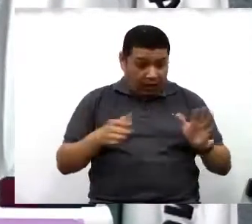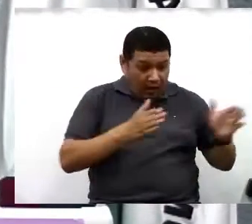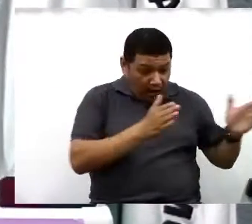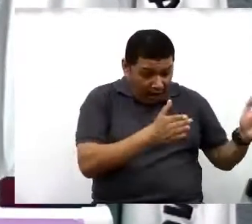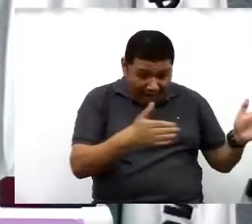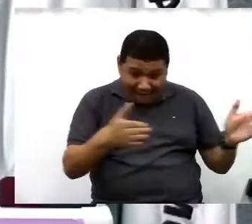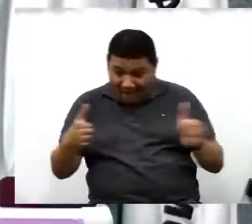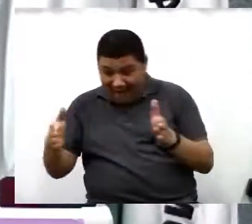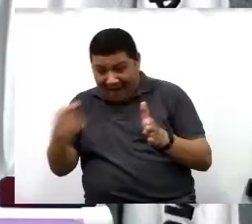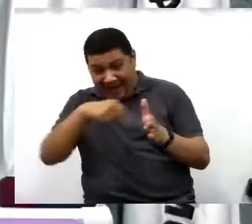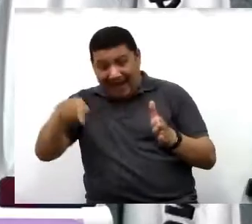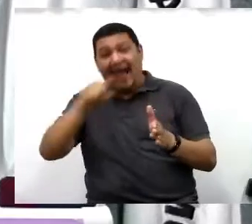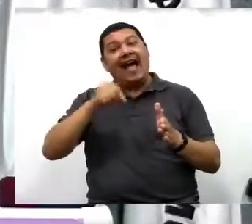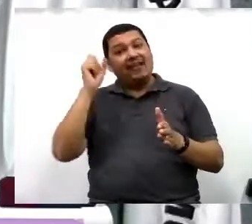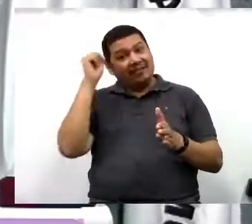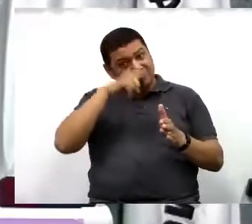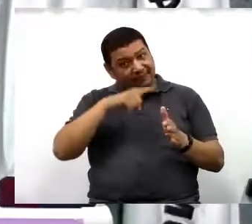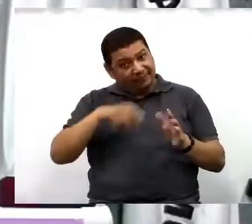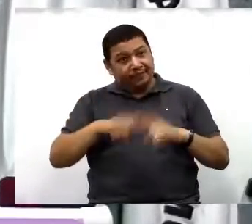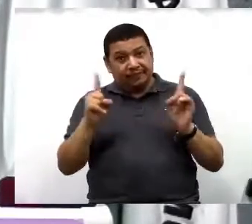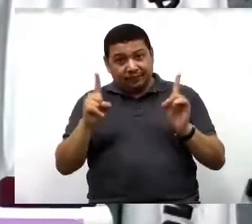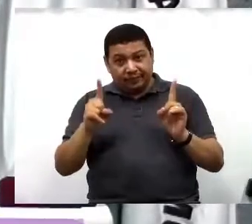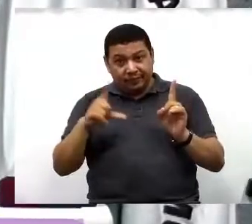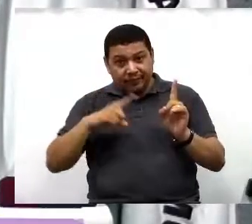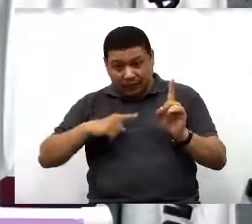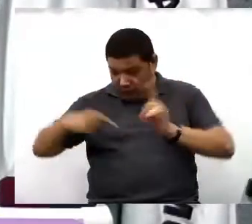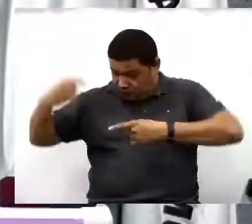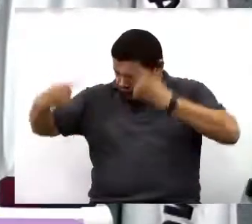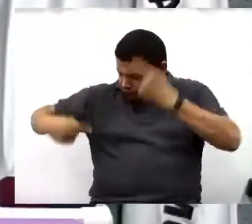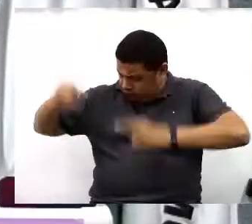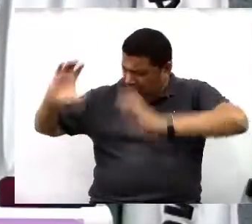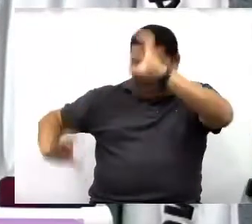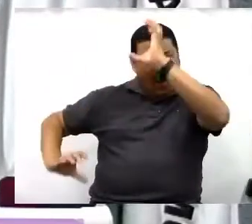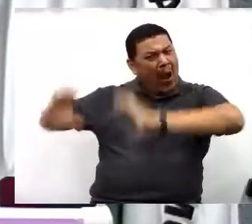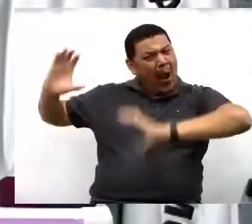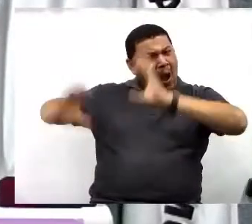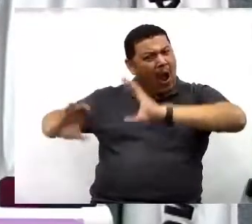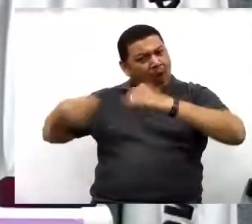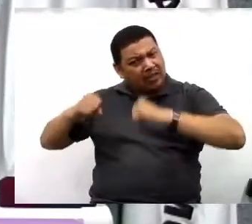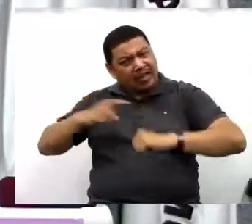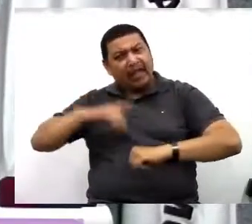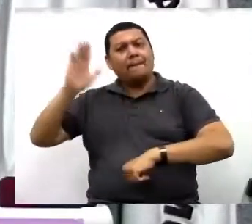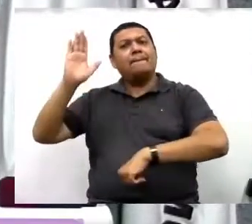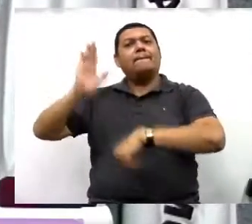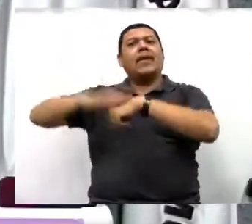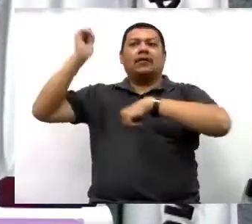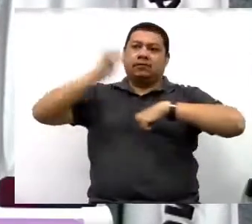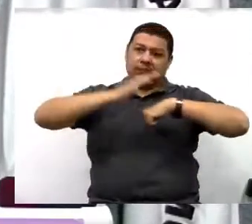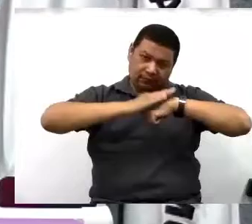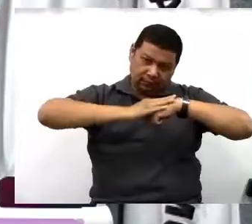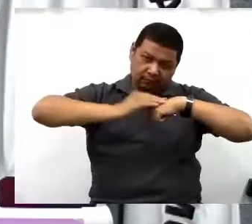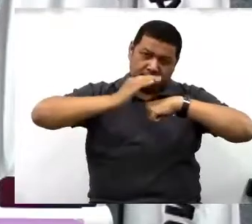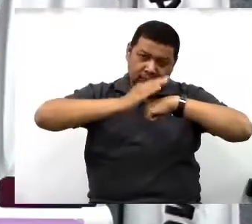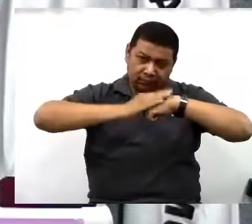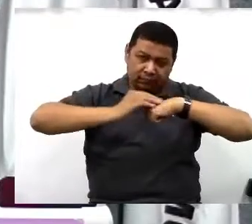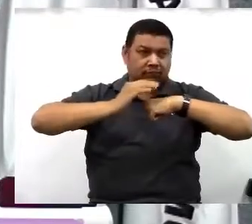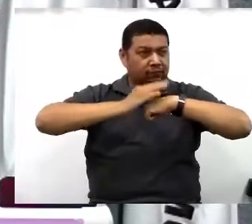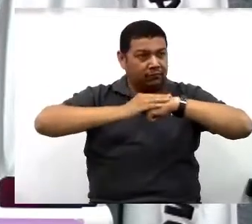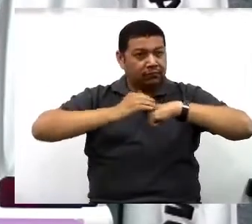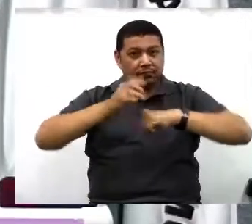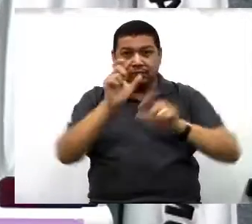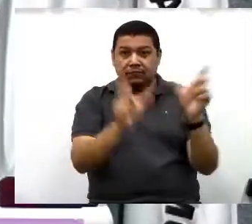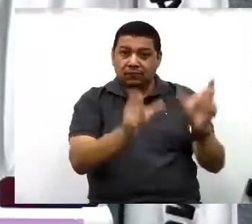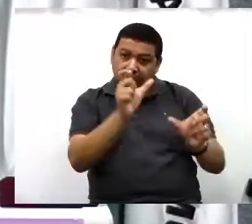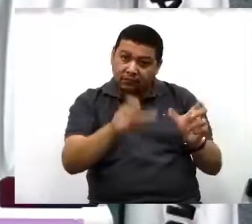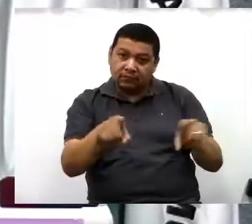onde devemos deixar a briga política de lado e ser mais solidário com a humanidade, com